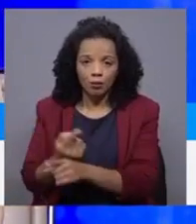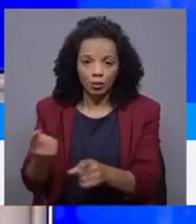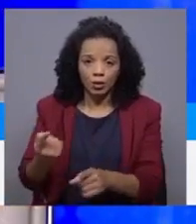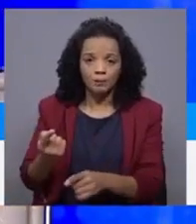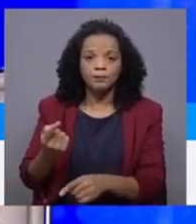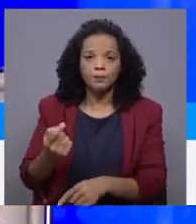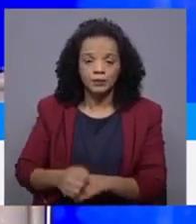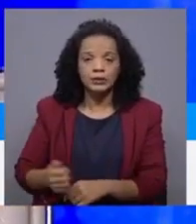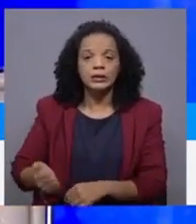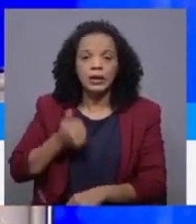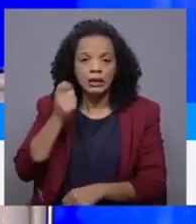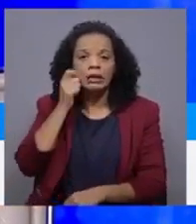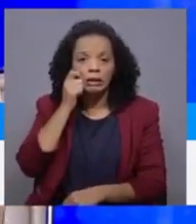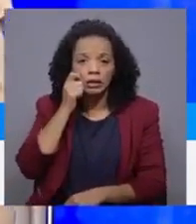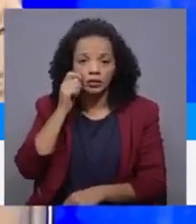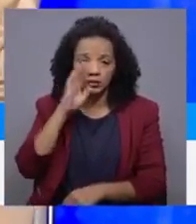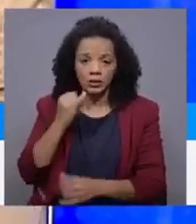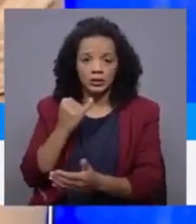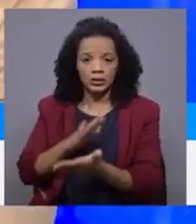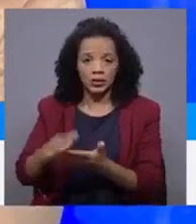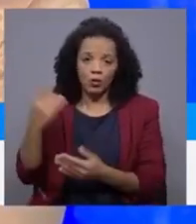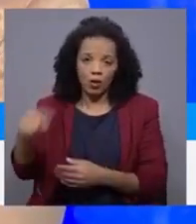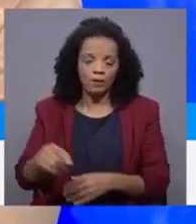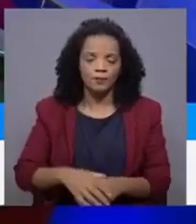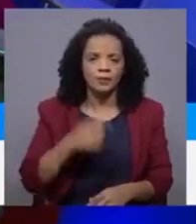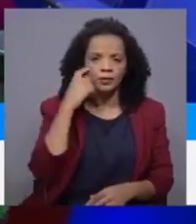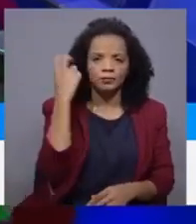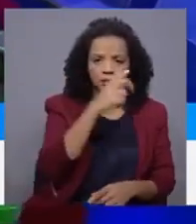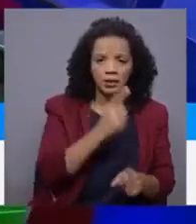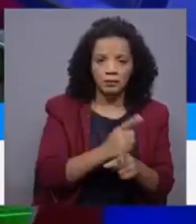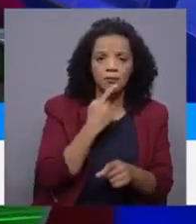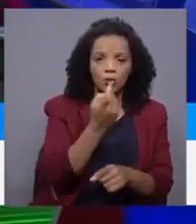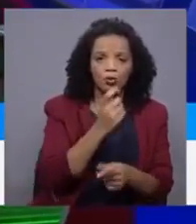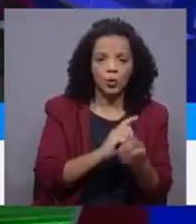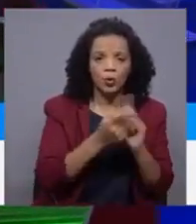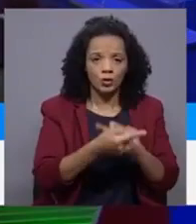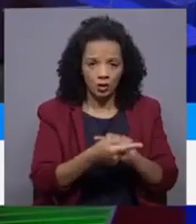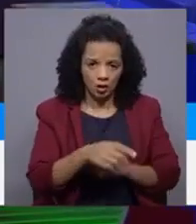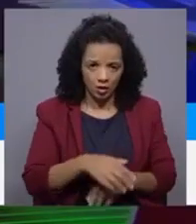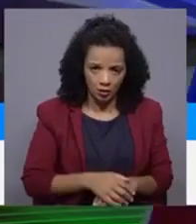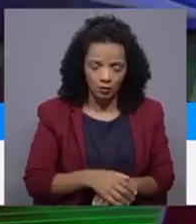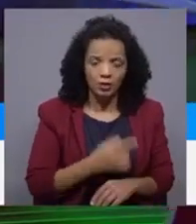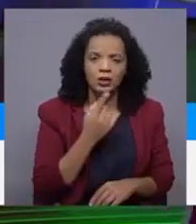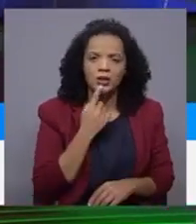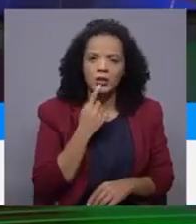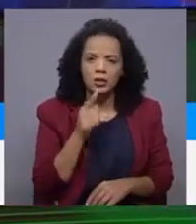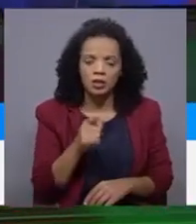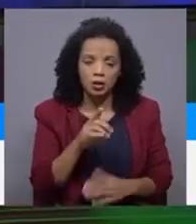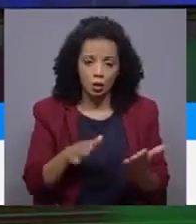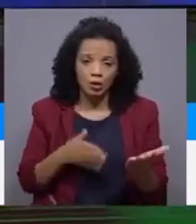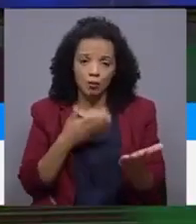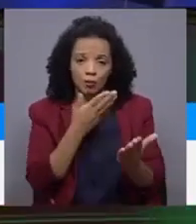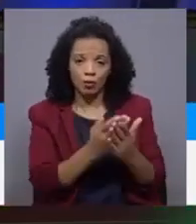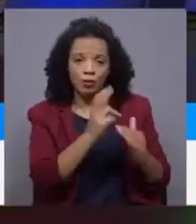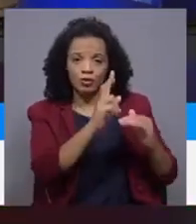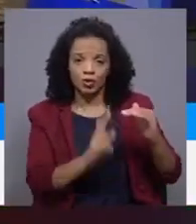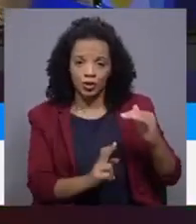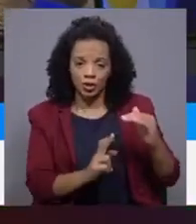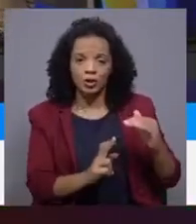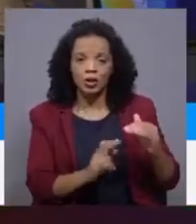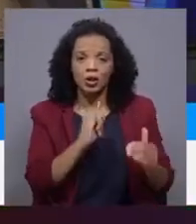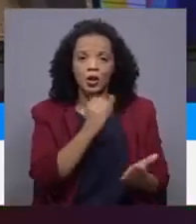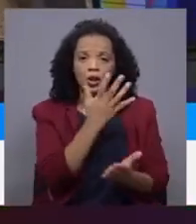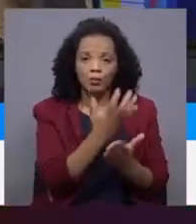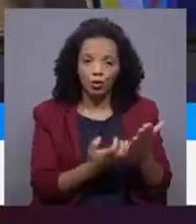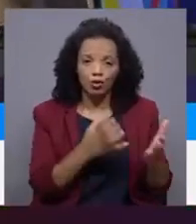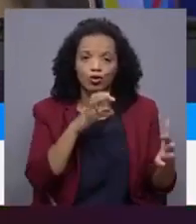ganha é quem mais beneficia de isenções. Francisco Rodrigues dos Santos, a mesma pergunta, mas ao contrário, ou seja, propõe a descida dos impostos